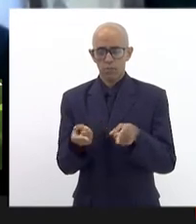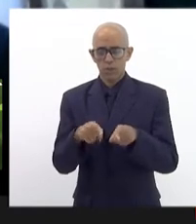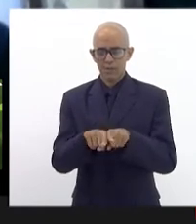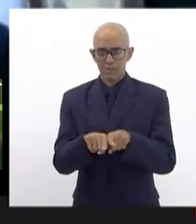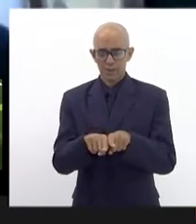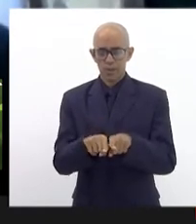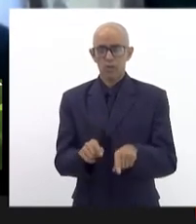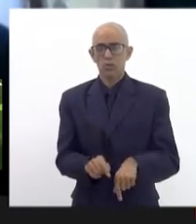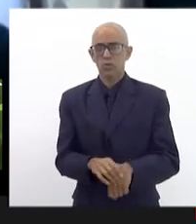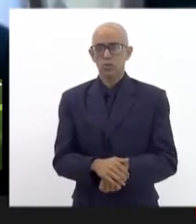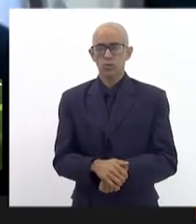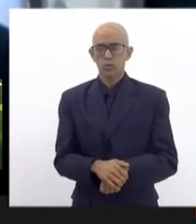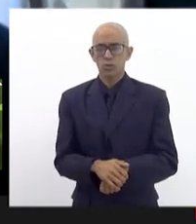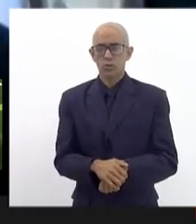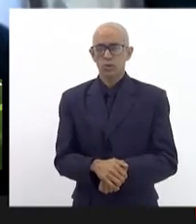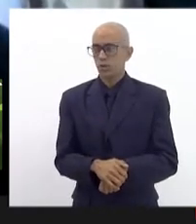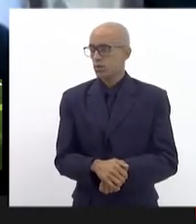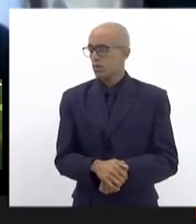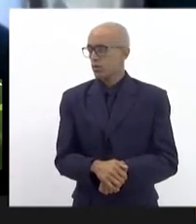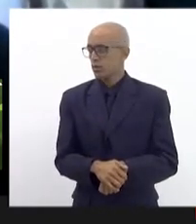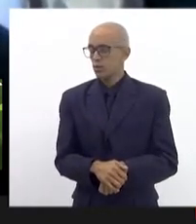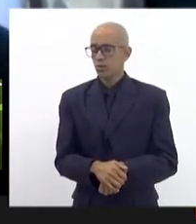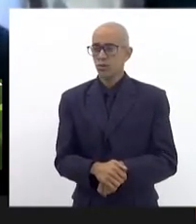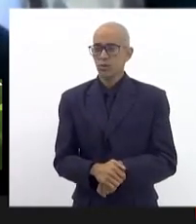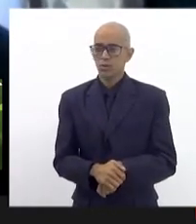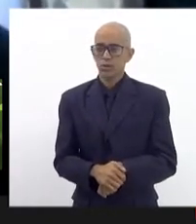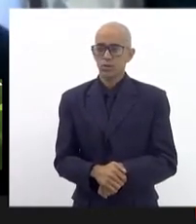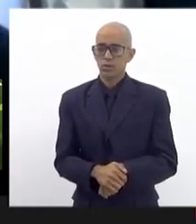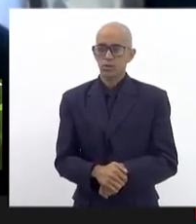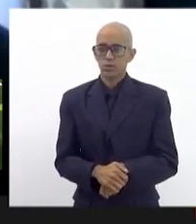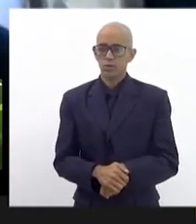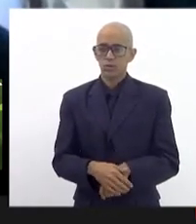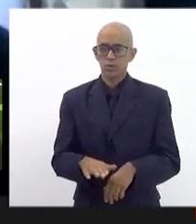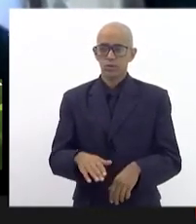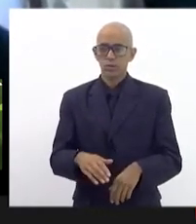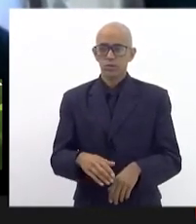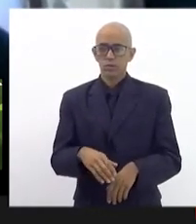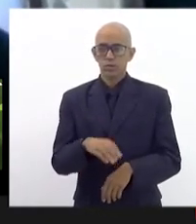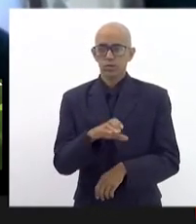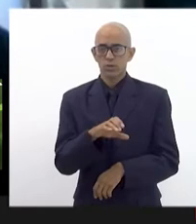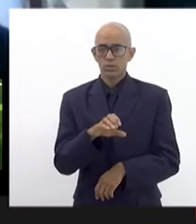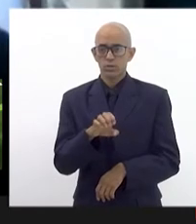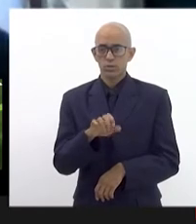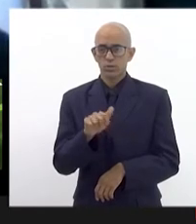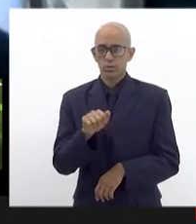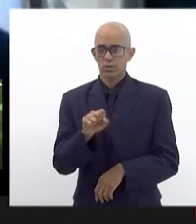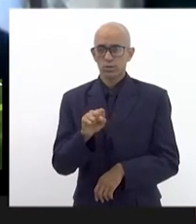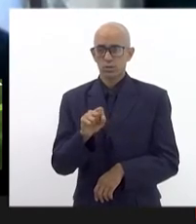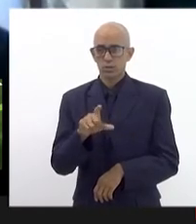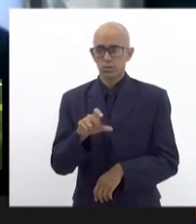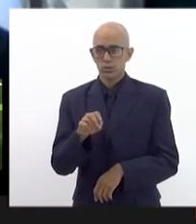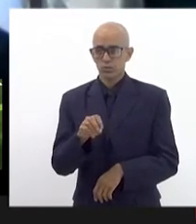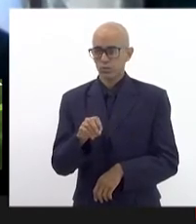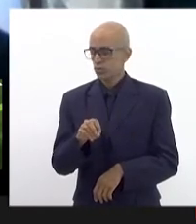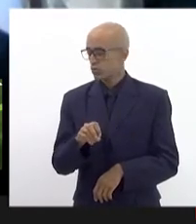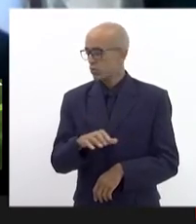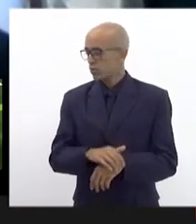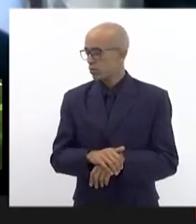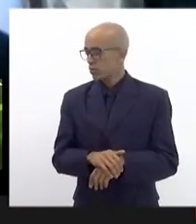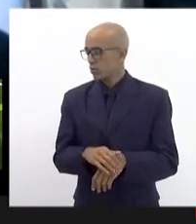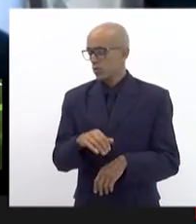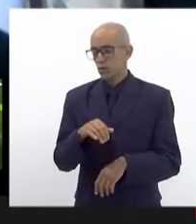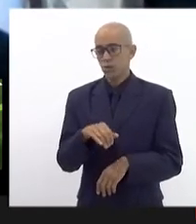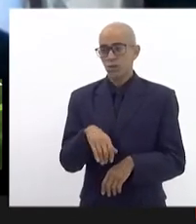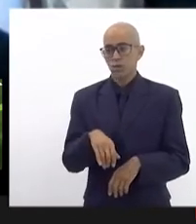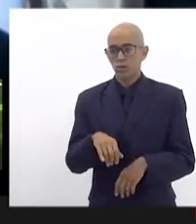aqui grandes companheiros, Otávio Velho, Celso Panceira, o Ildeu, né?